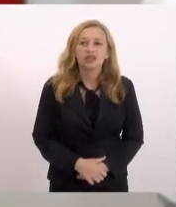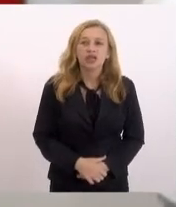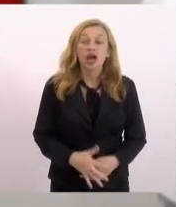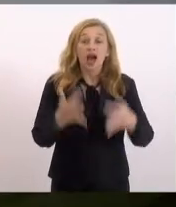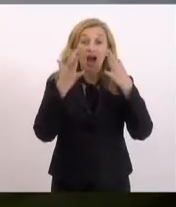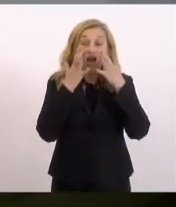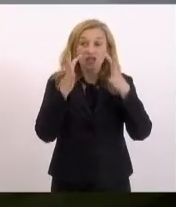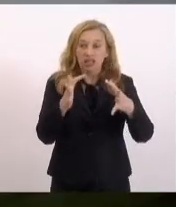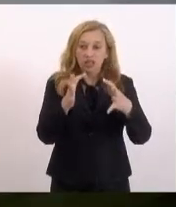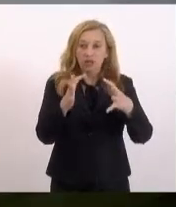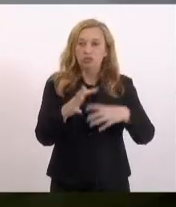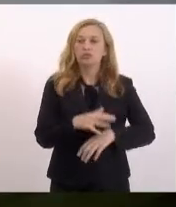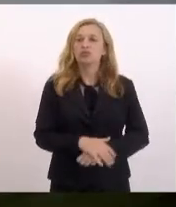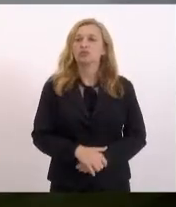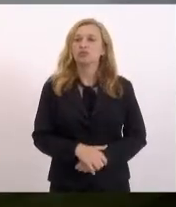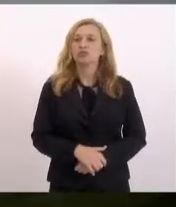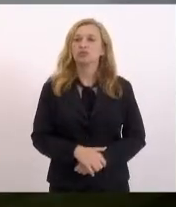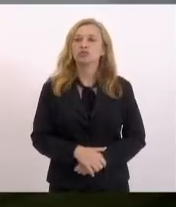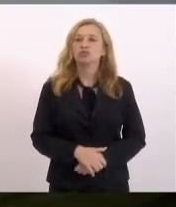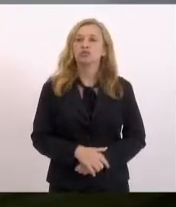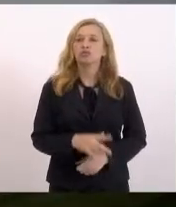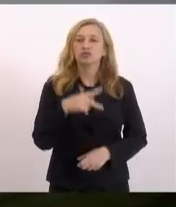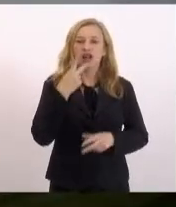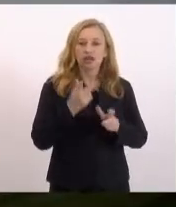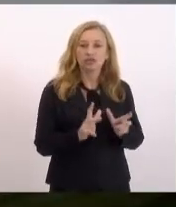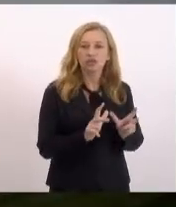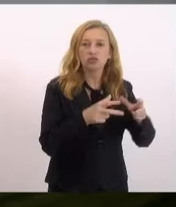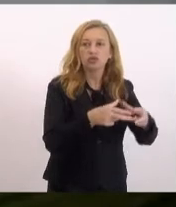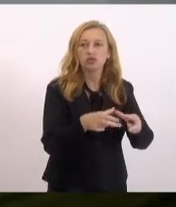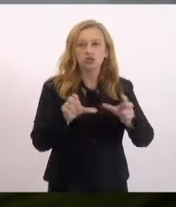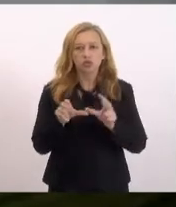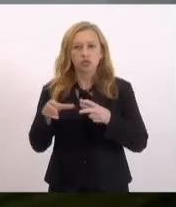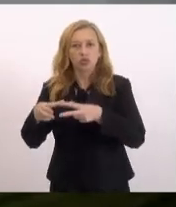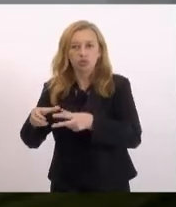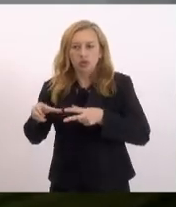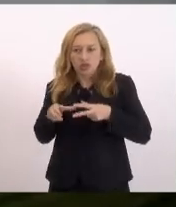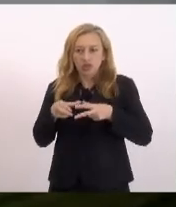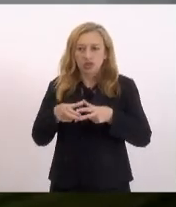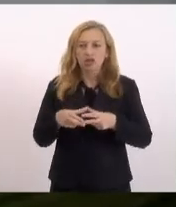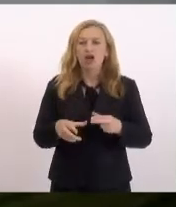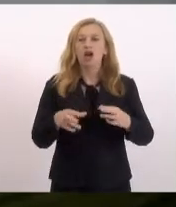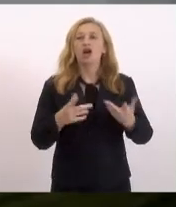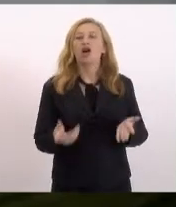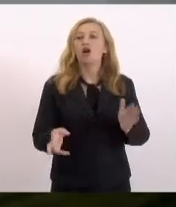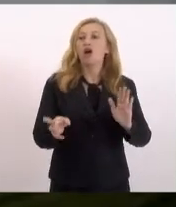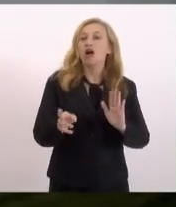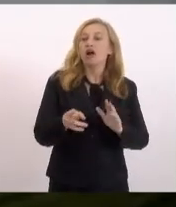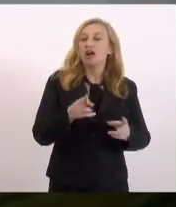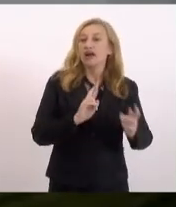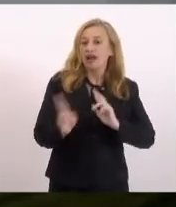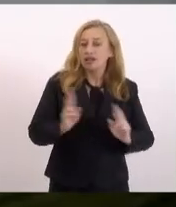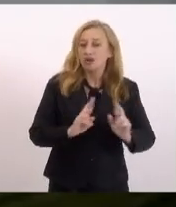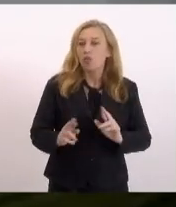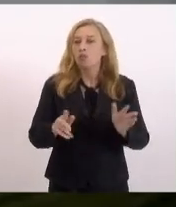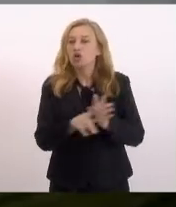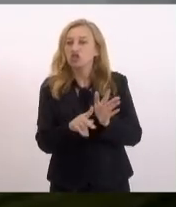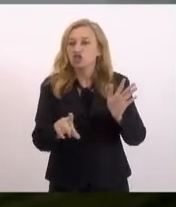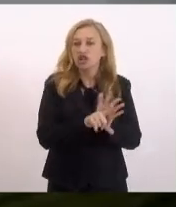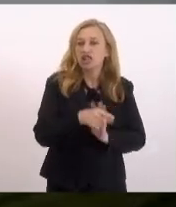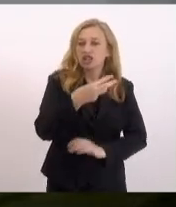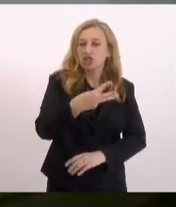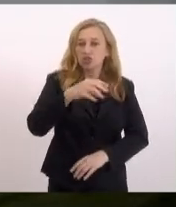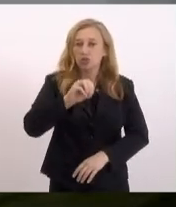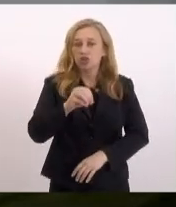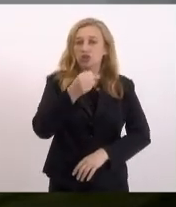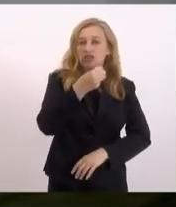ao parecer das comissões com relação ao projeto de lei 3887, que